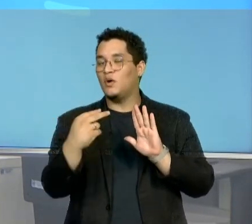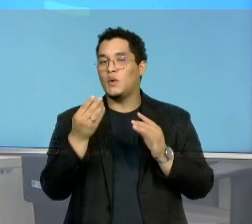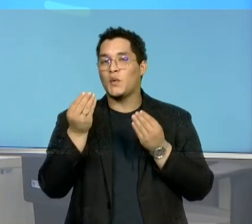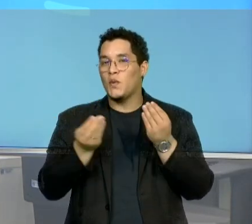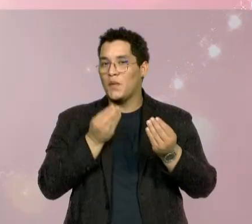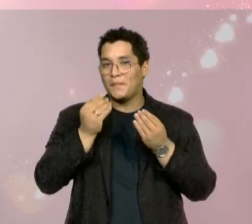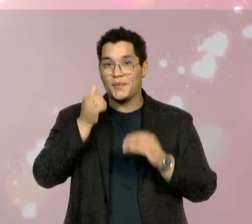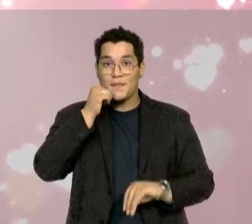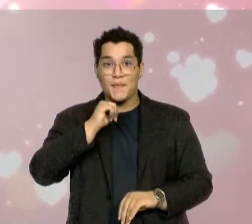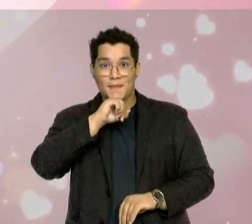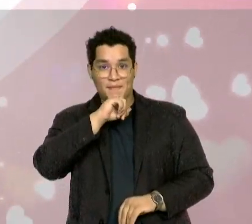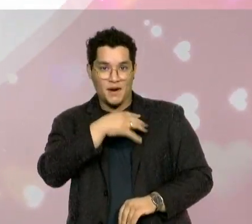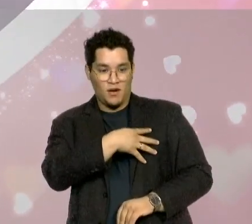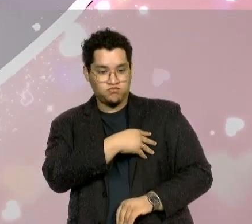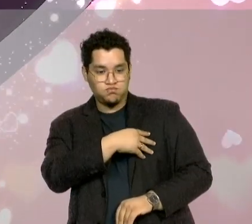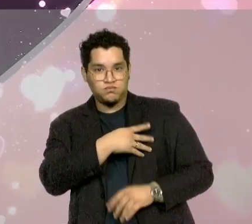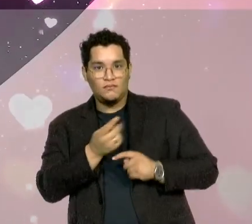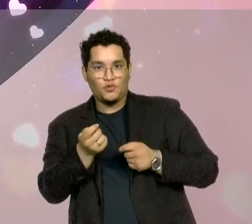materno.